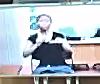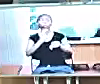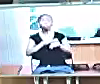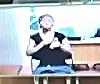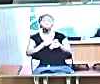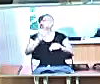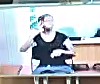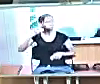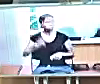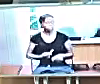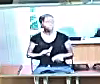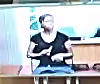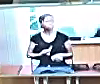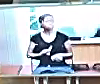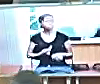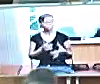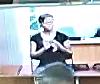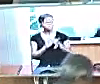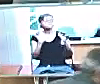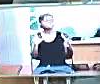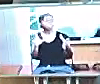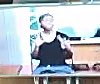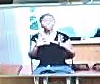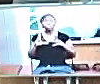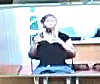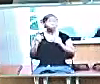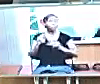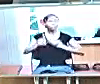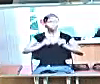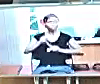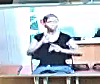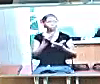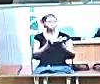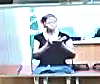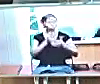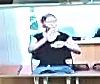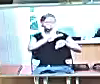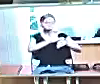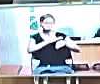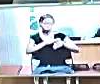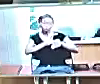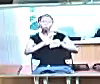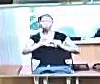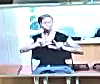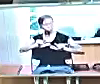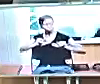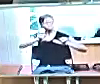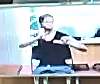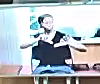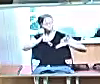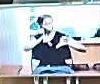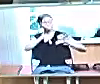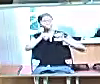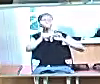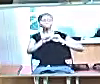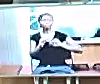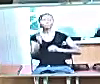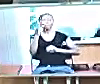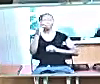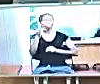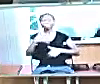e essas pessoas todas não recebeu o diploma de técnico em agropecuária isso é muito gratificante